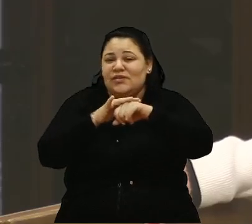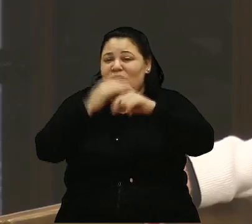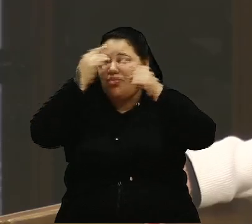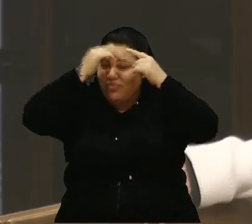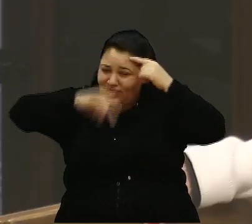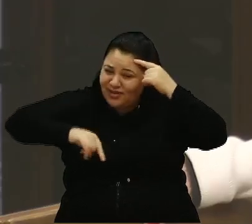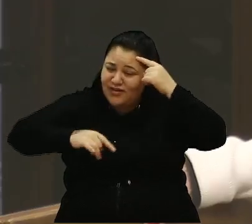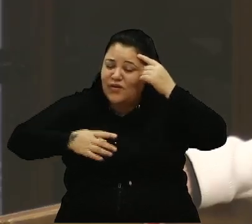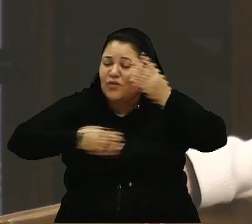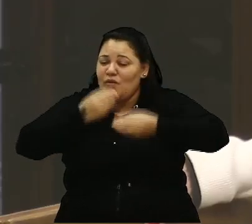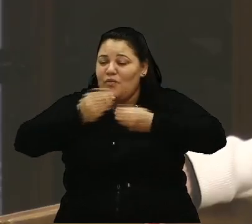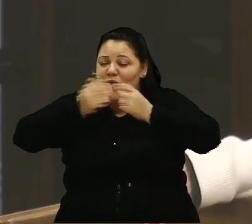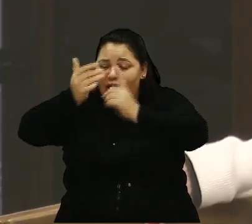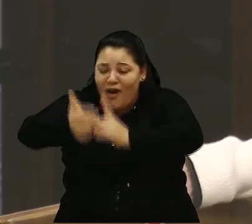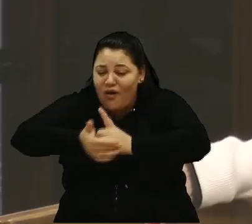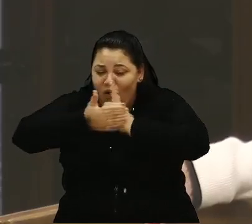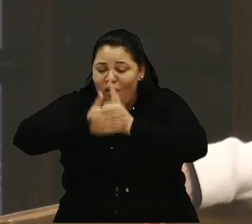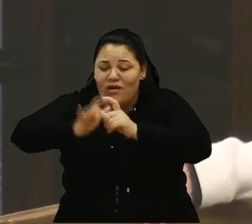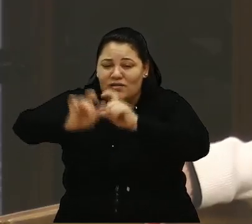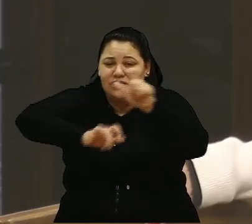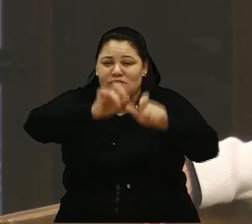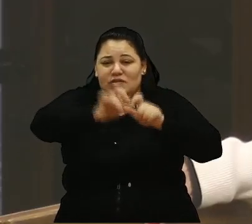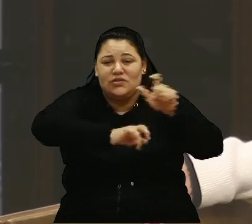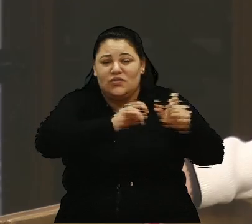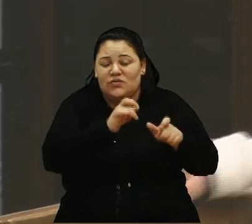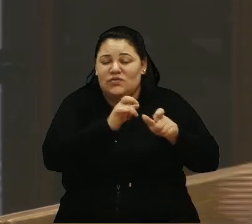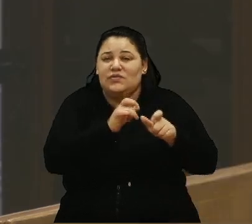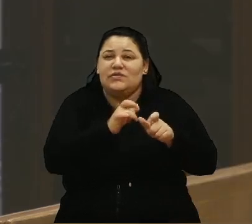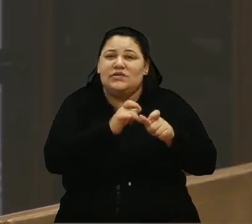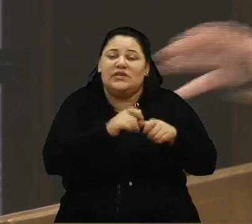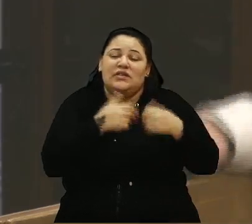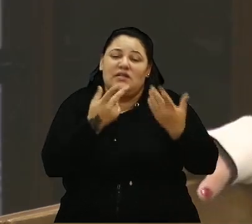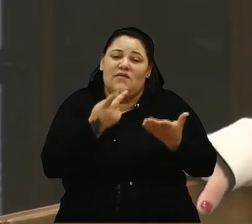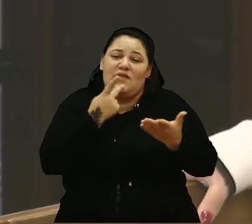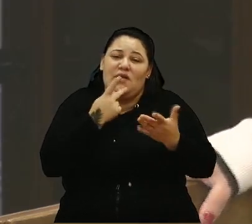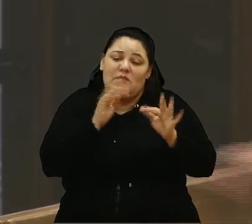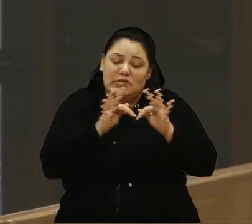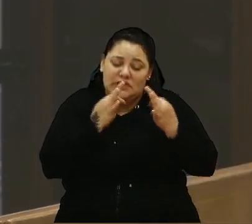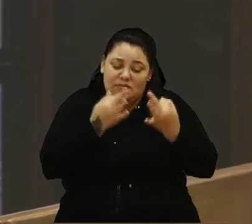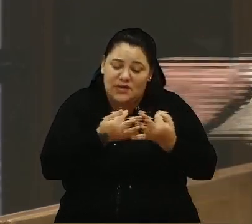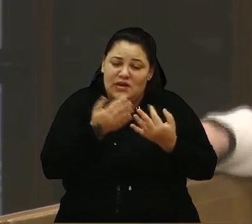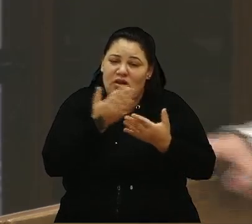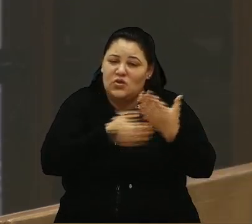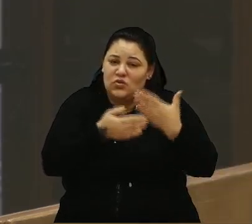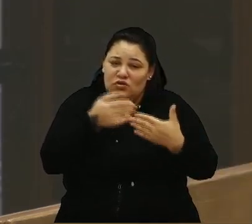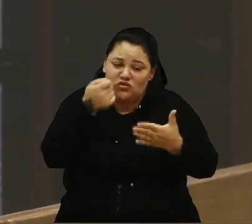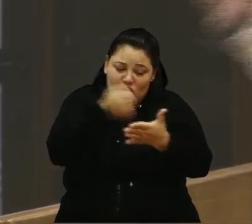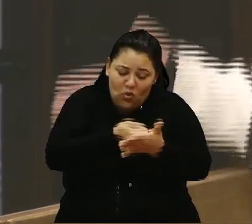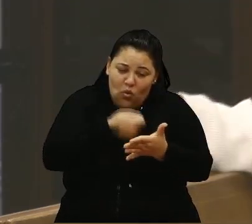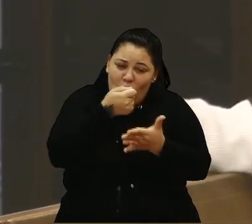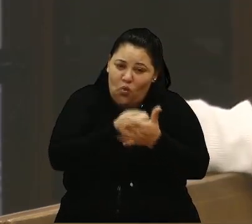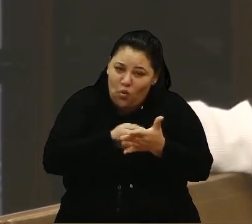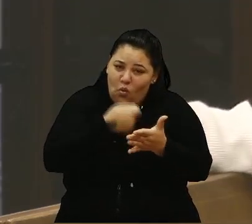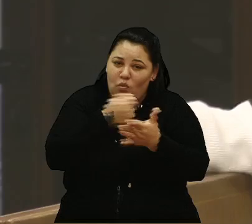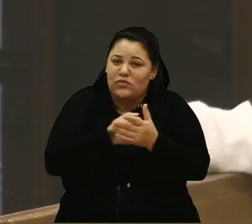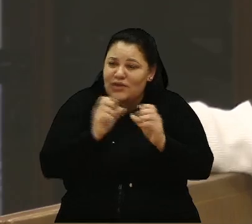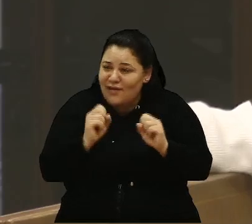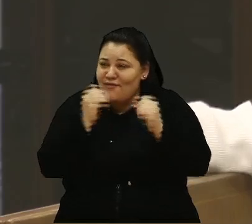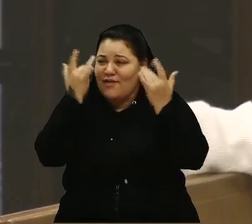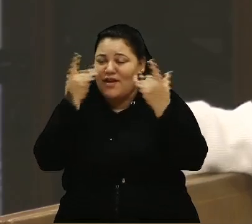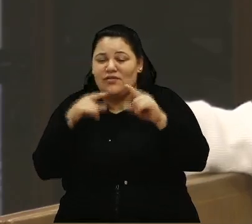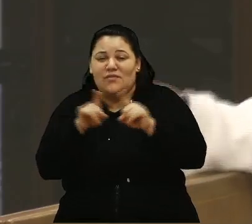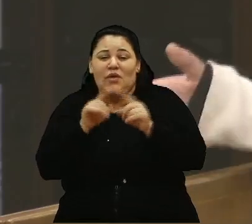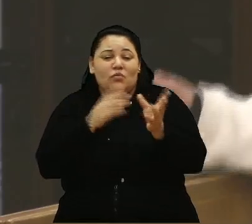serviços acolhem essas pessoas? Então, travar uma semana inteira de lutas, com diversos eventos, com diversas